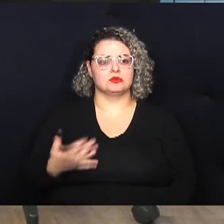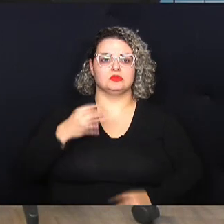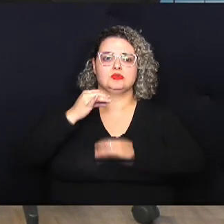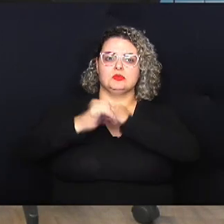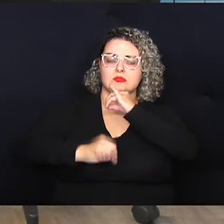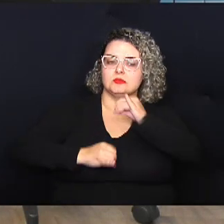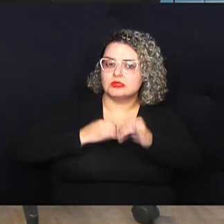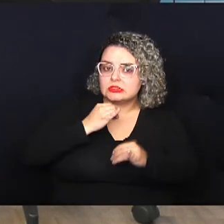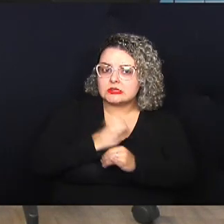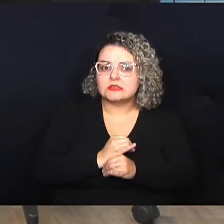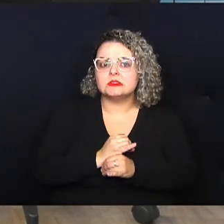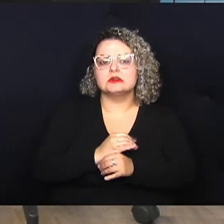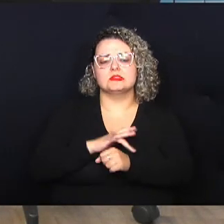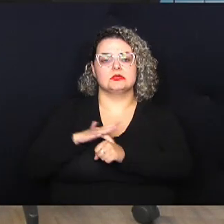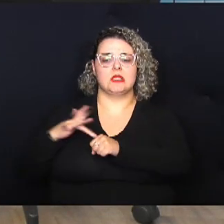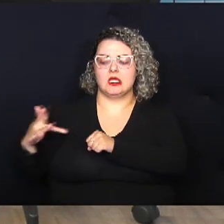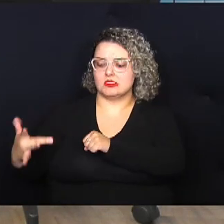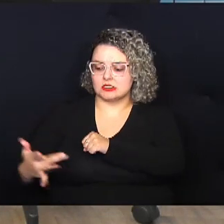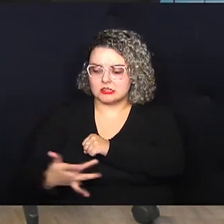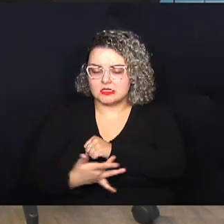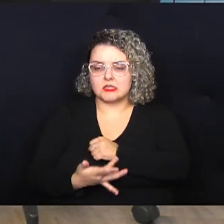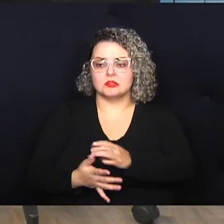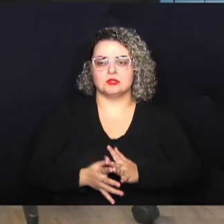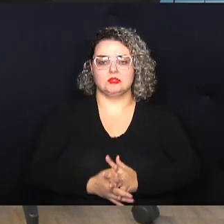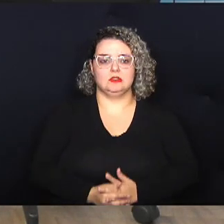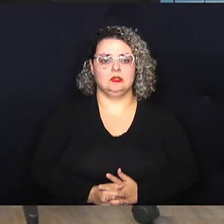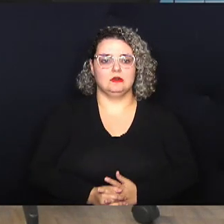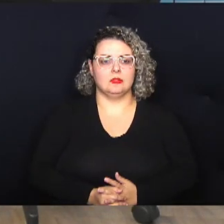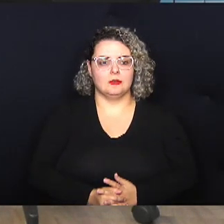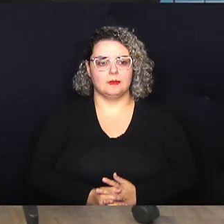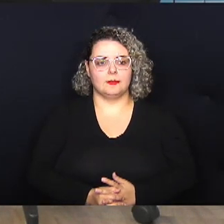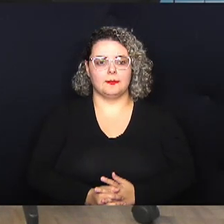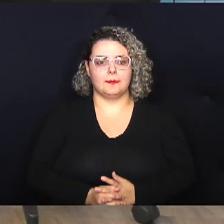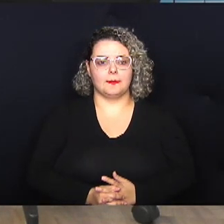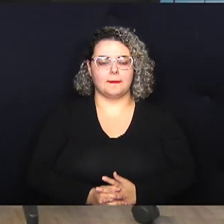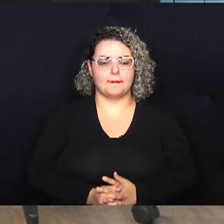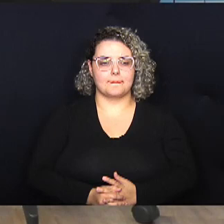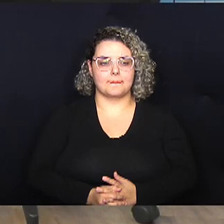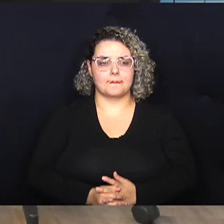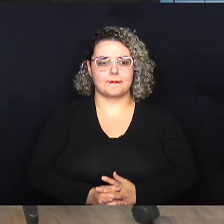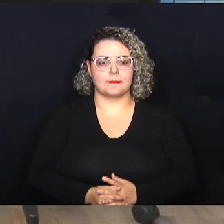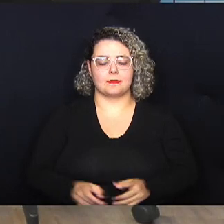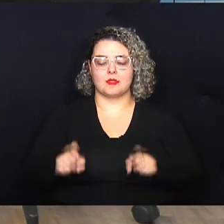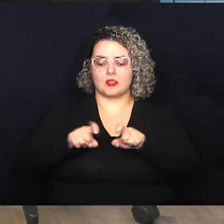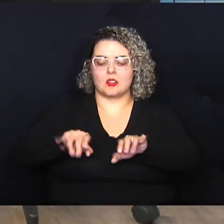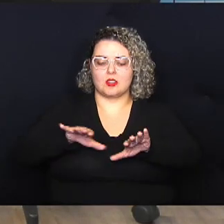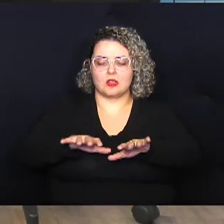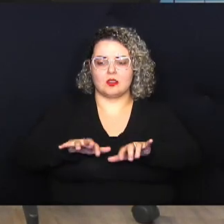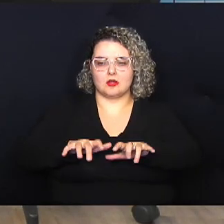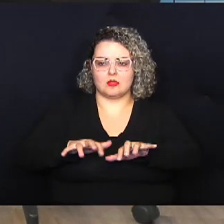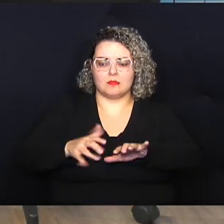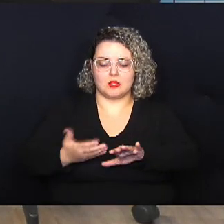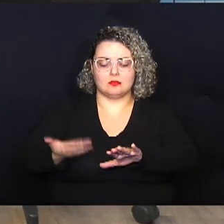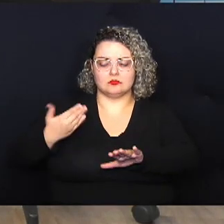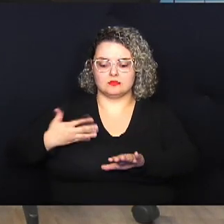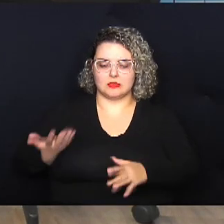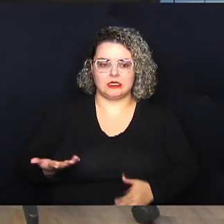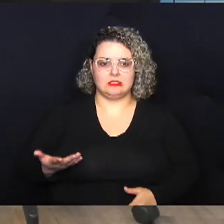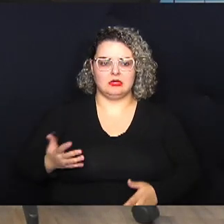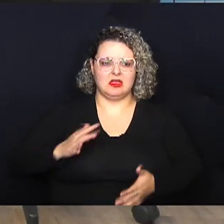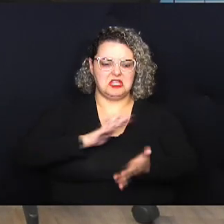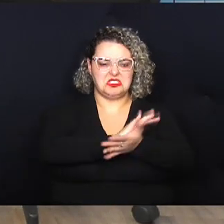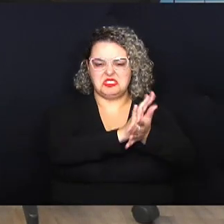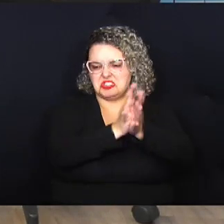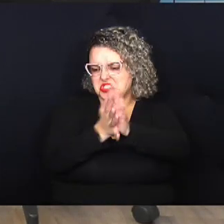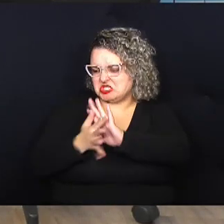internet, nas redes sociais, essa questão aí de estar por trás do computador e aí eu vou e detono todo